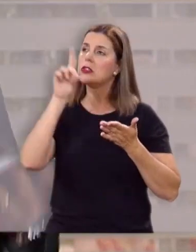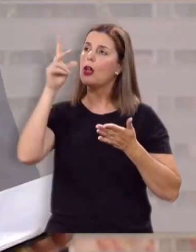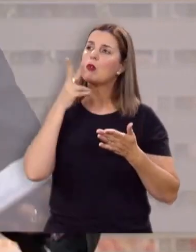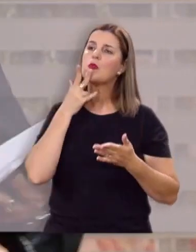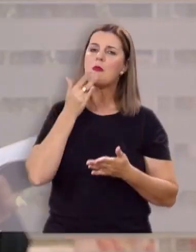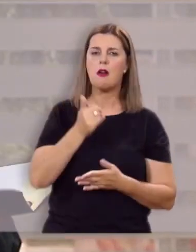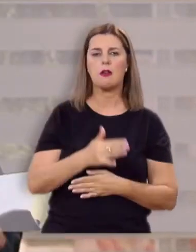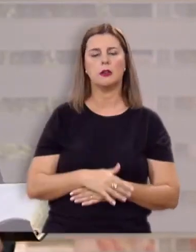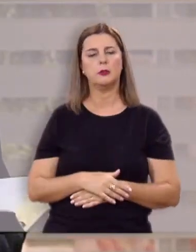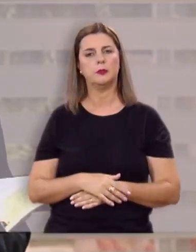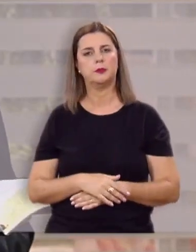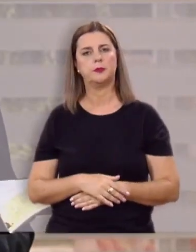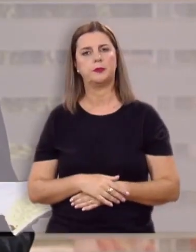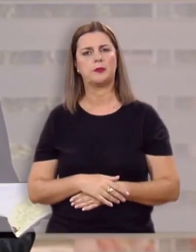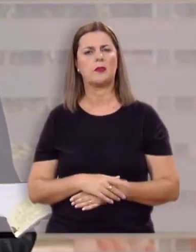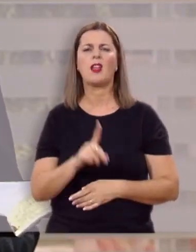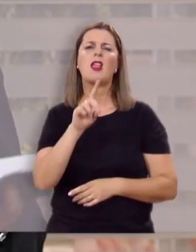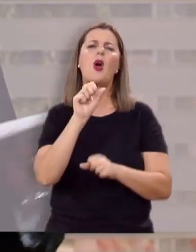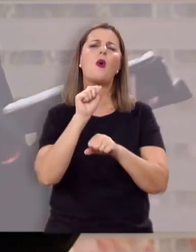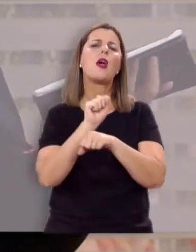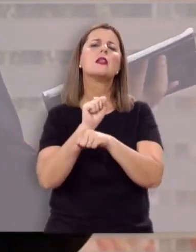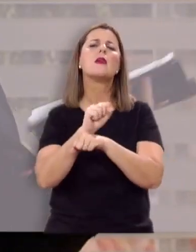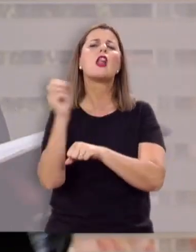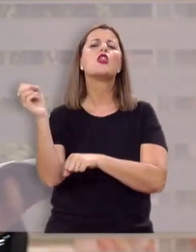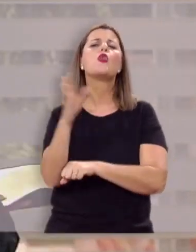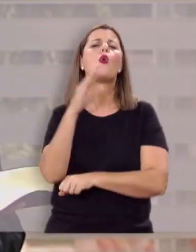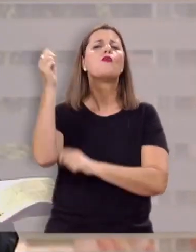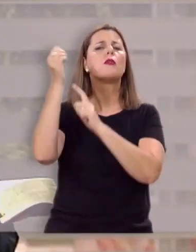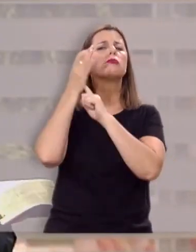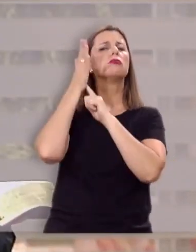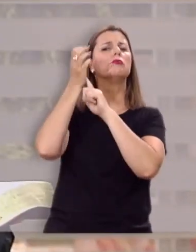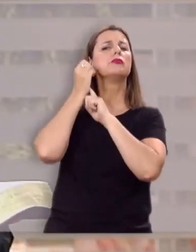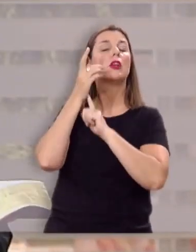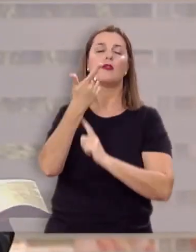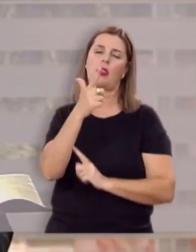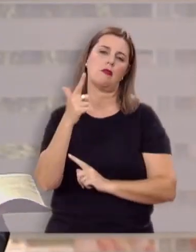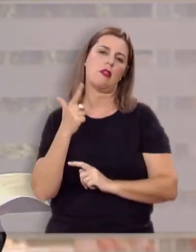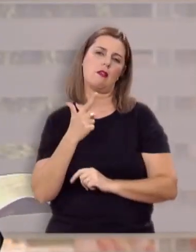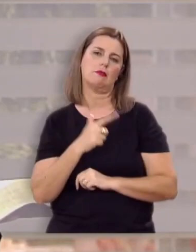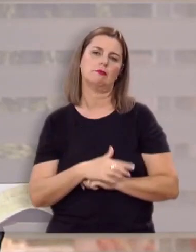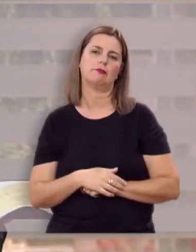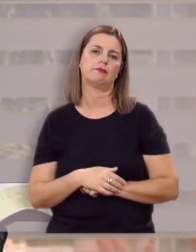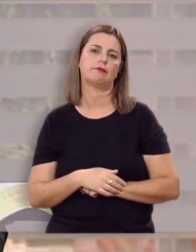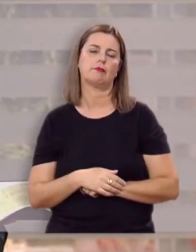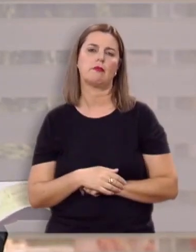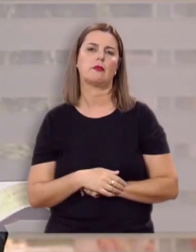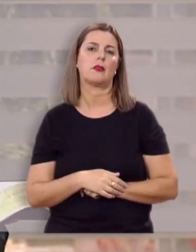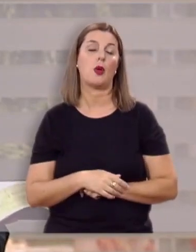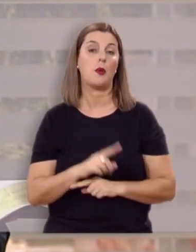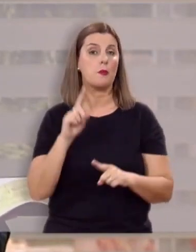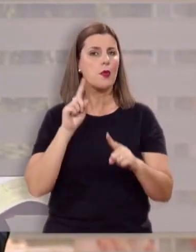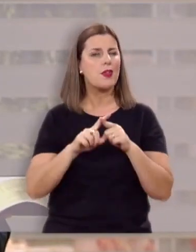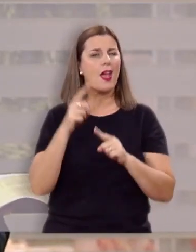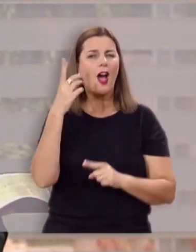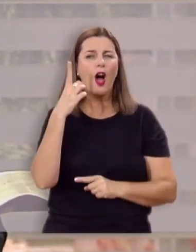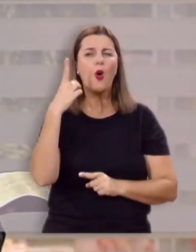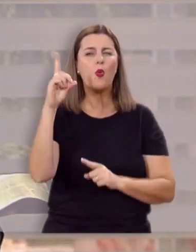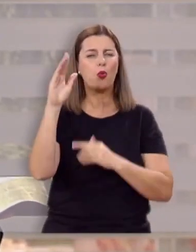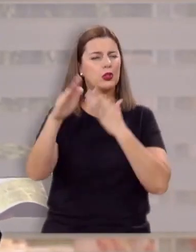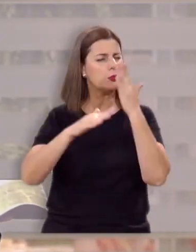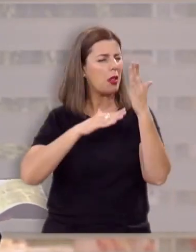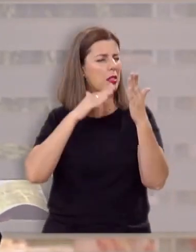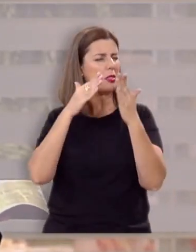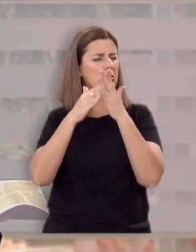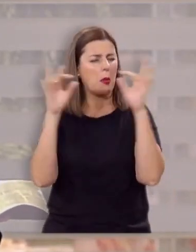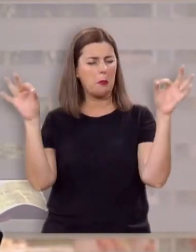do Pai. Não espere novas revelações, você não as terá. Porque a última